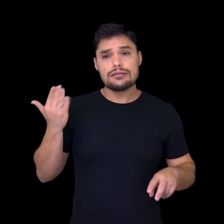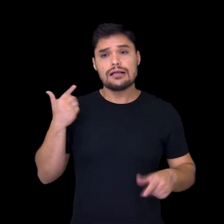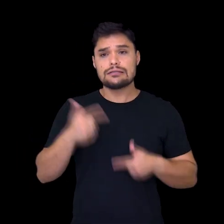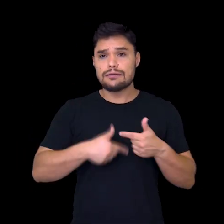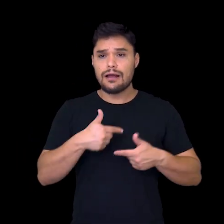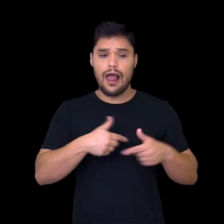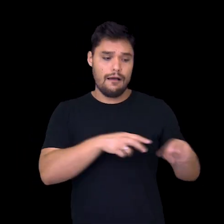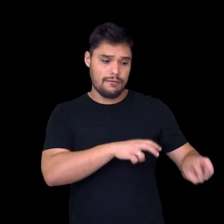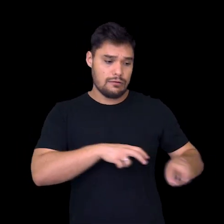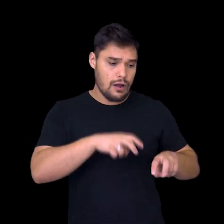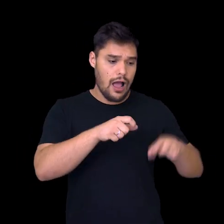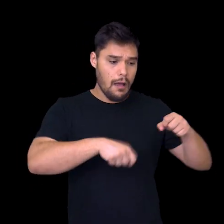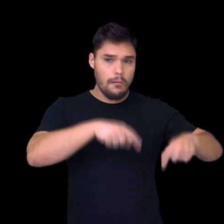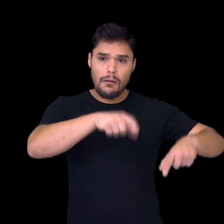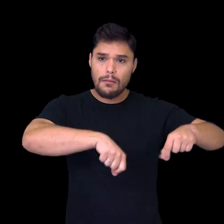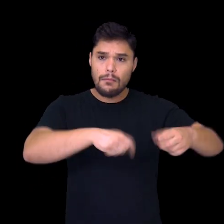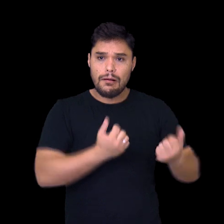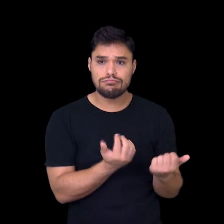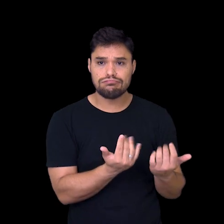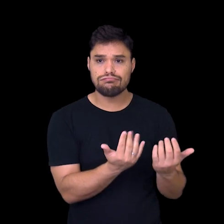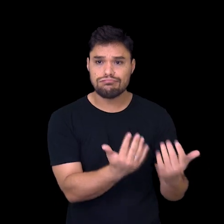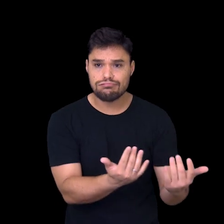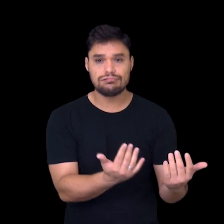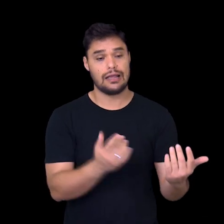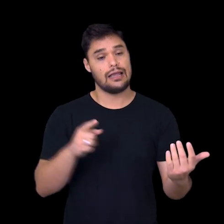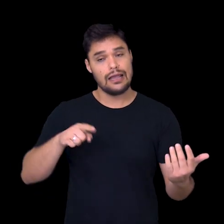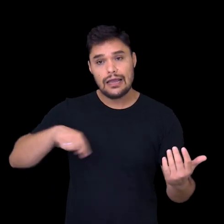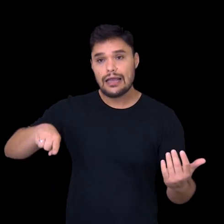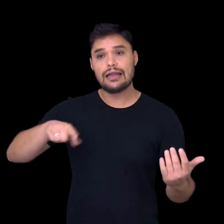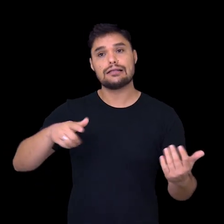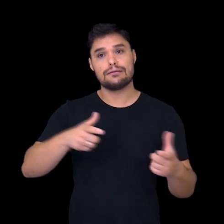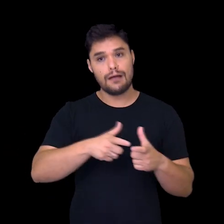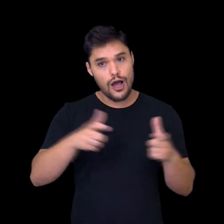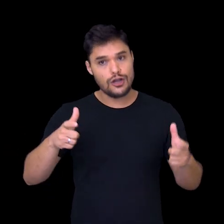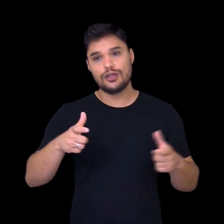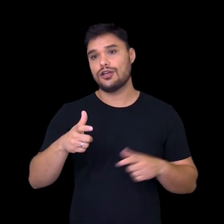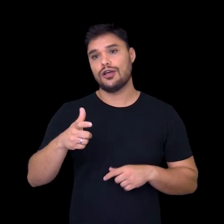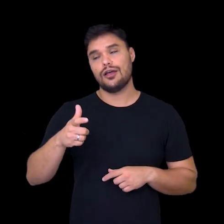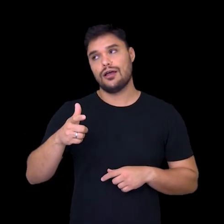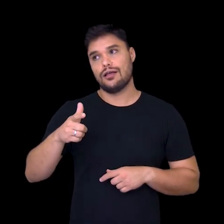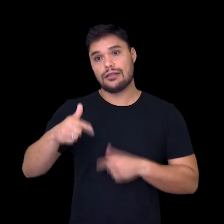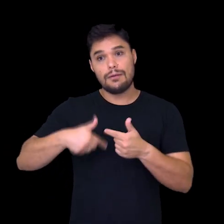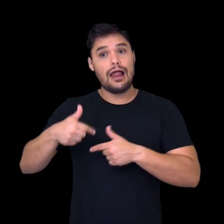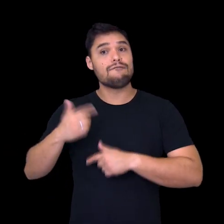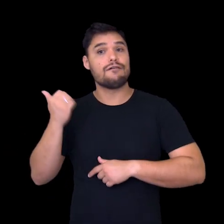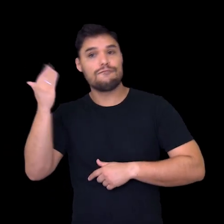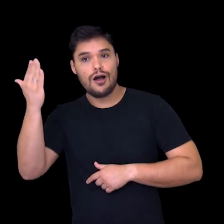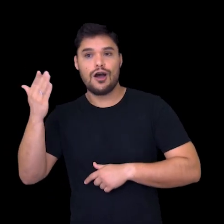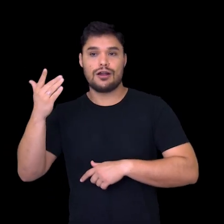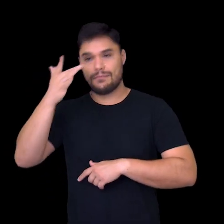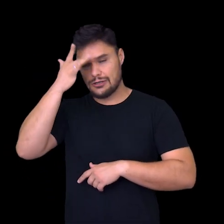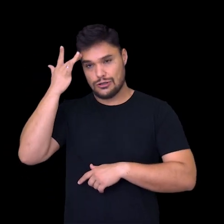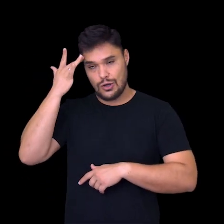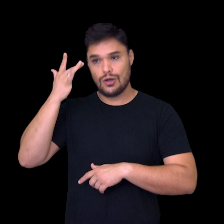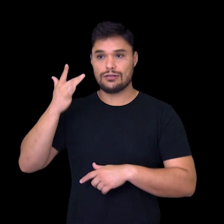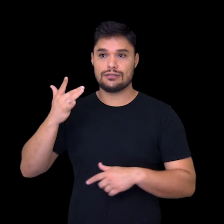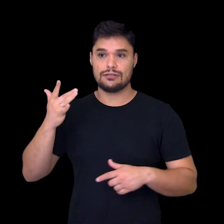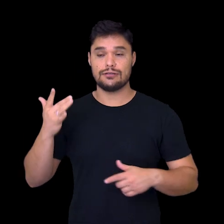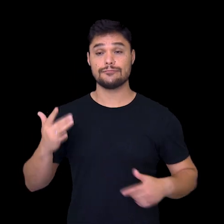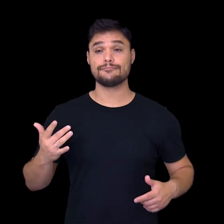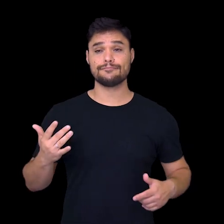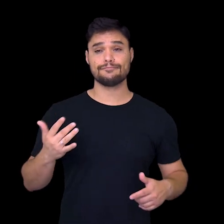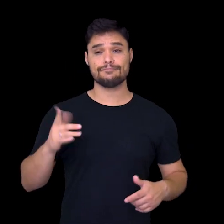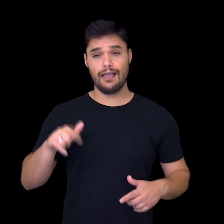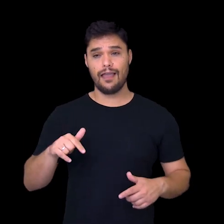pessoas que trabalhavam no campo, que trabalhavam em sua maioria nas terras de outras pessoas, que